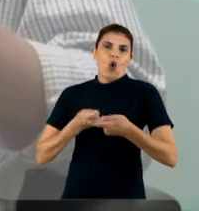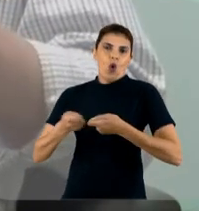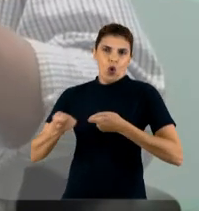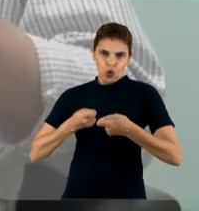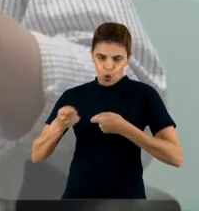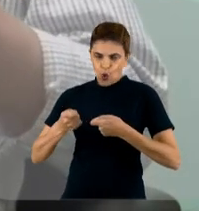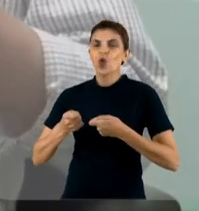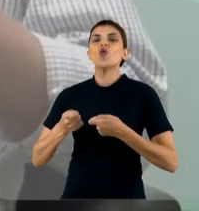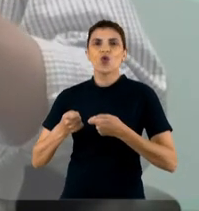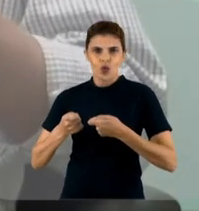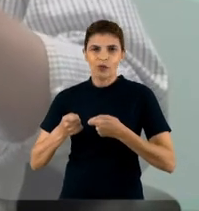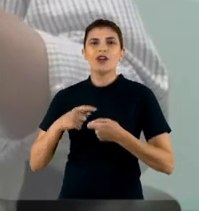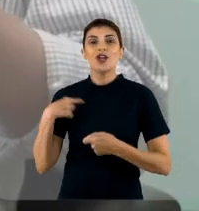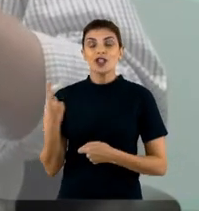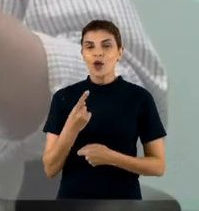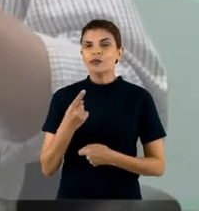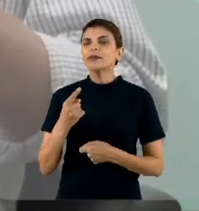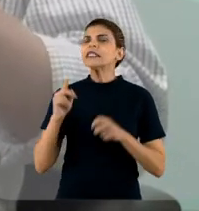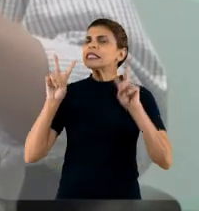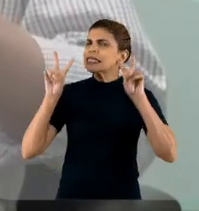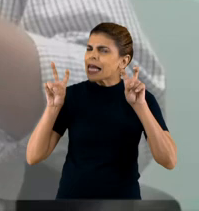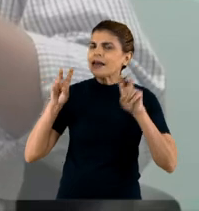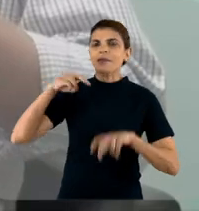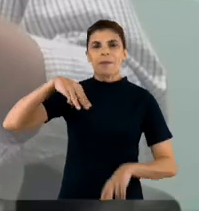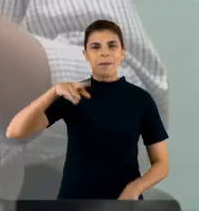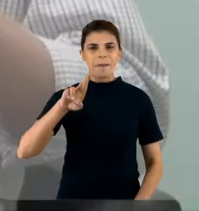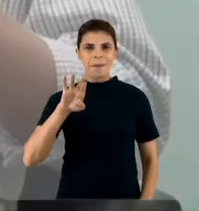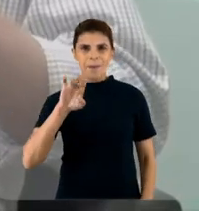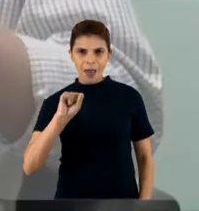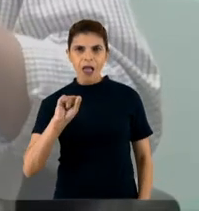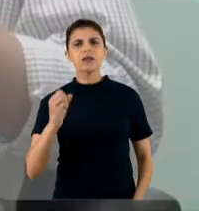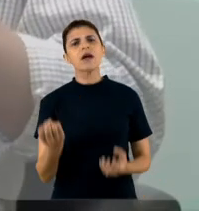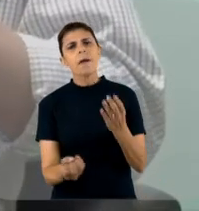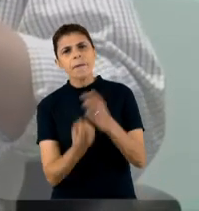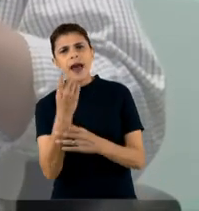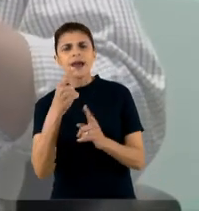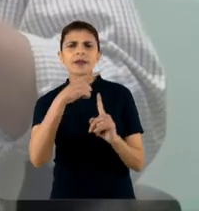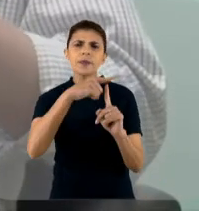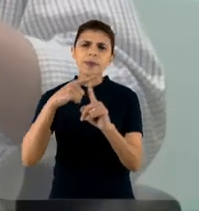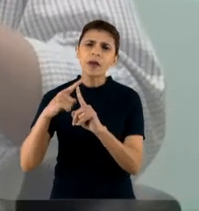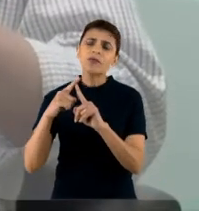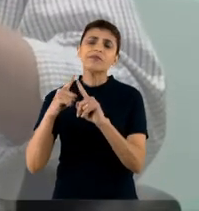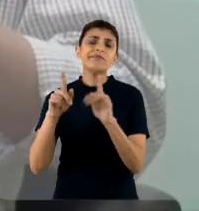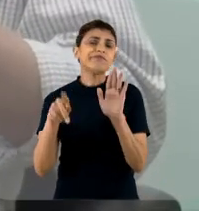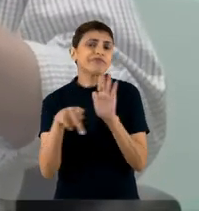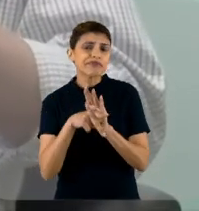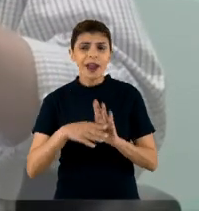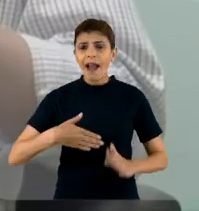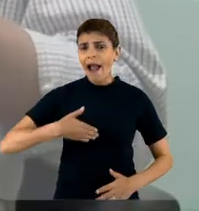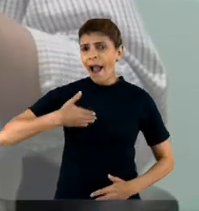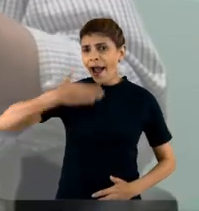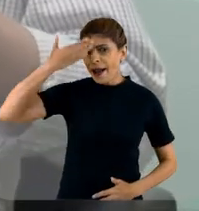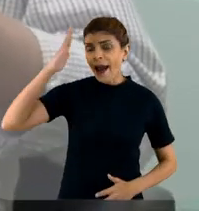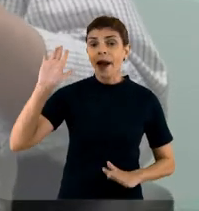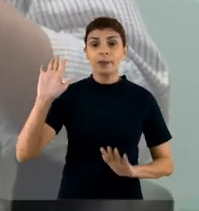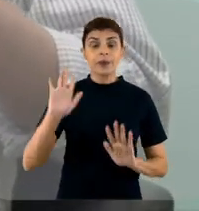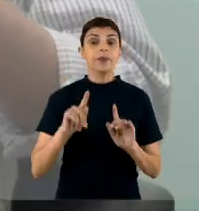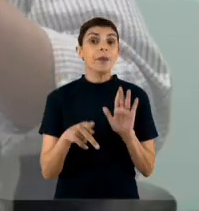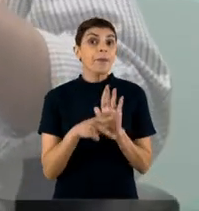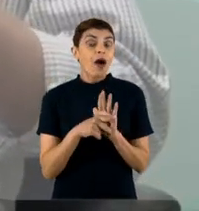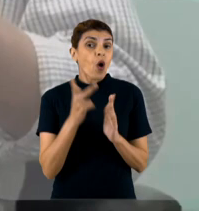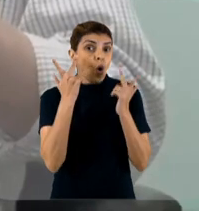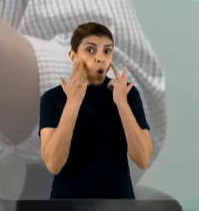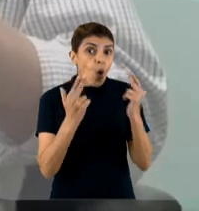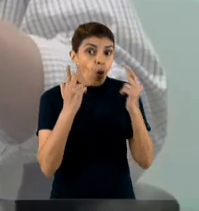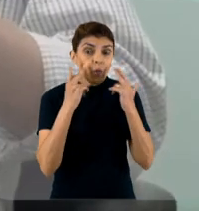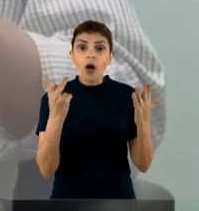contido, mas essa MERS, que a gente chama, ainda aparece aqui e ali, em alguns casos também, restrito ali na Península Arábica. O que